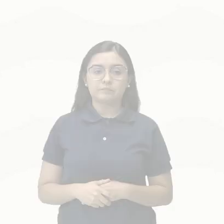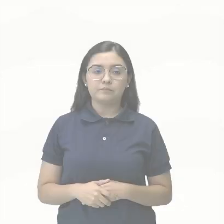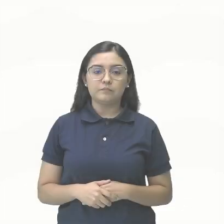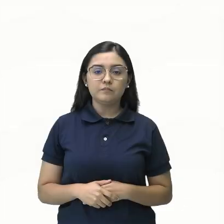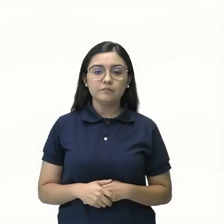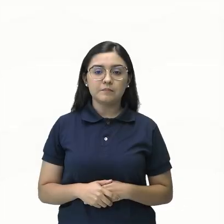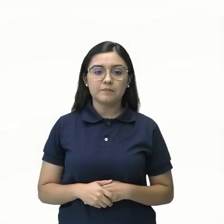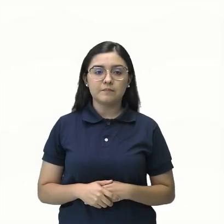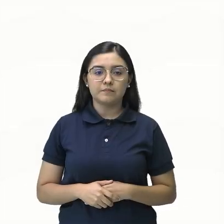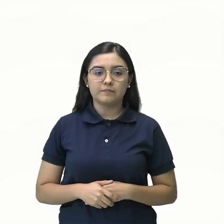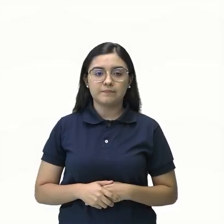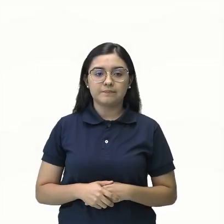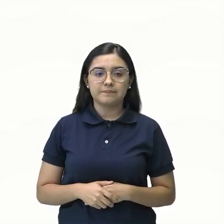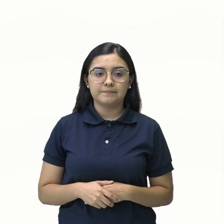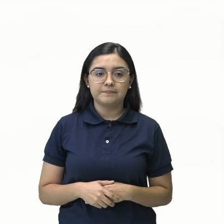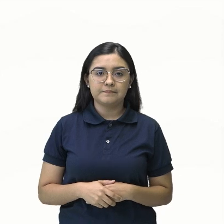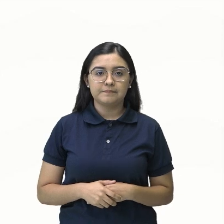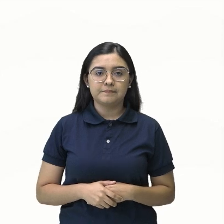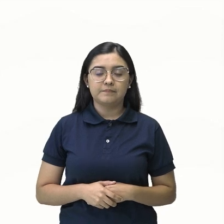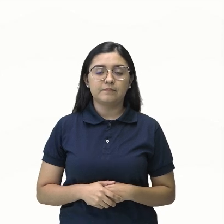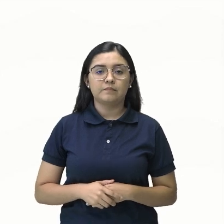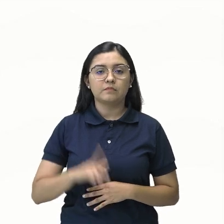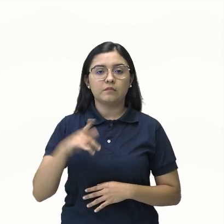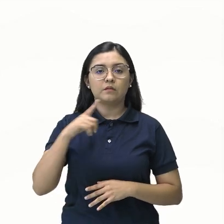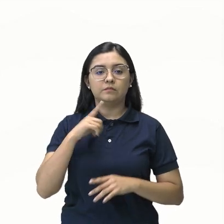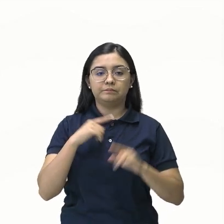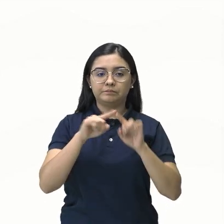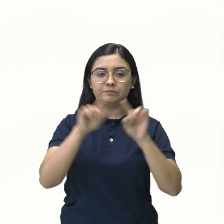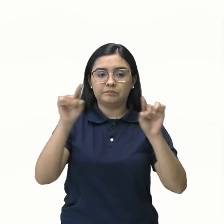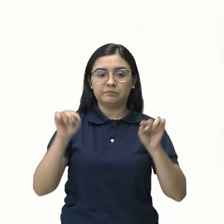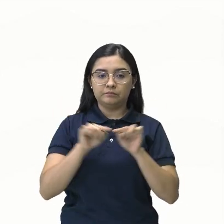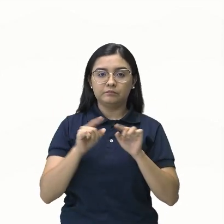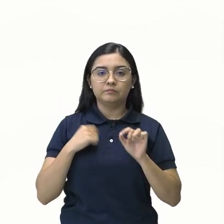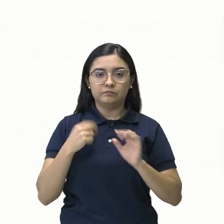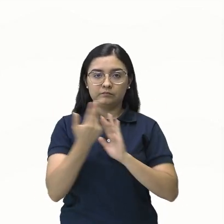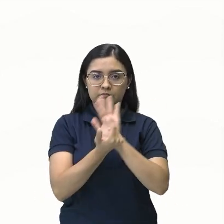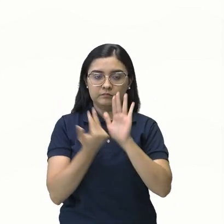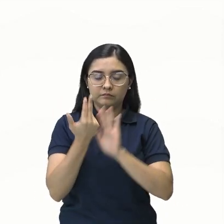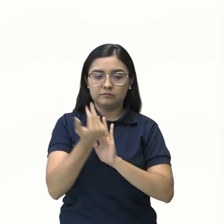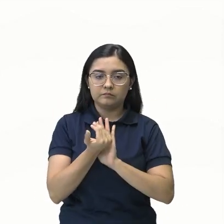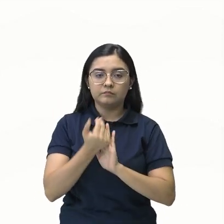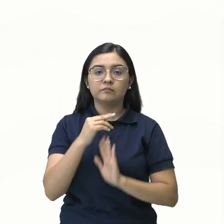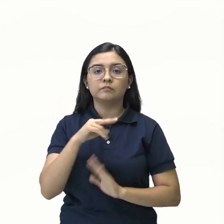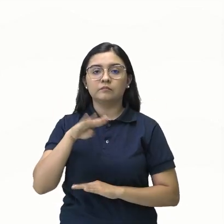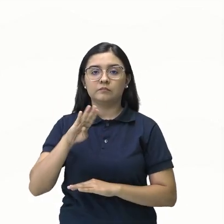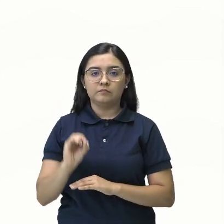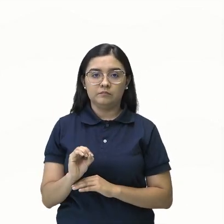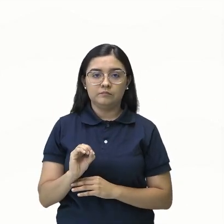Vamos desenhar aqui um cubo.